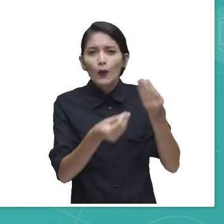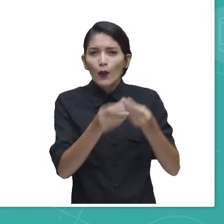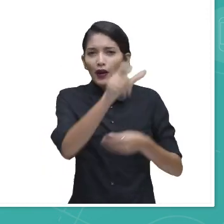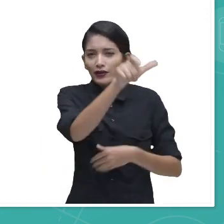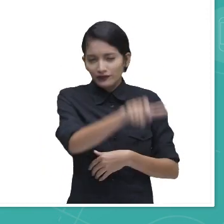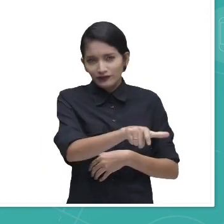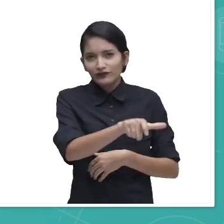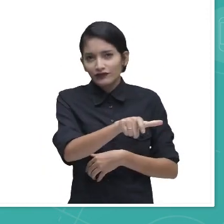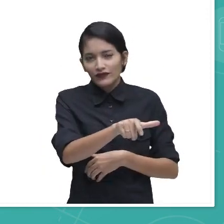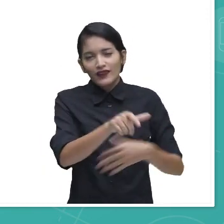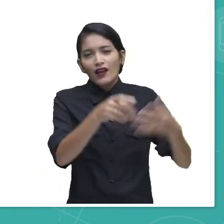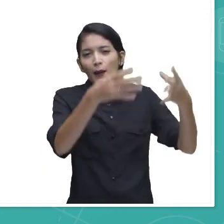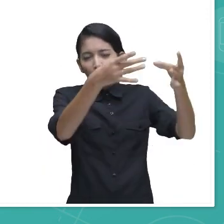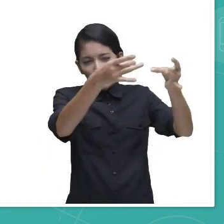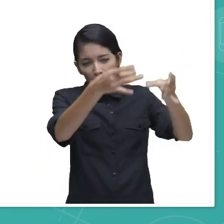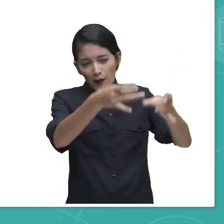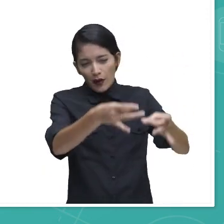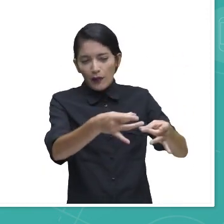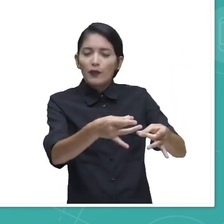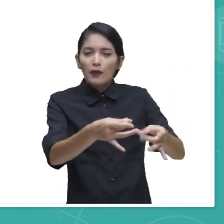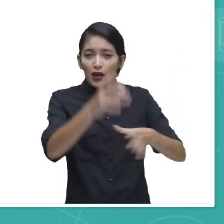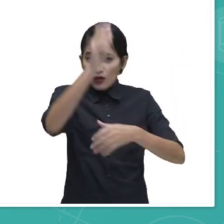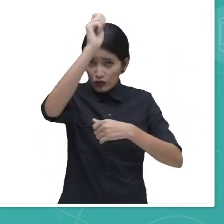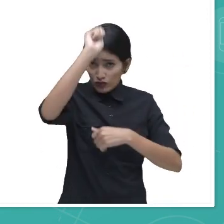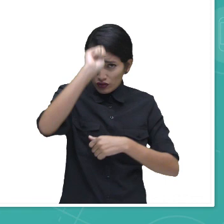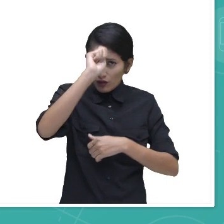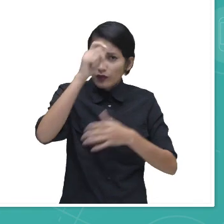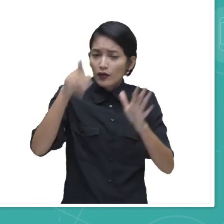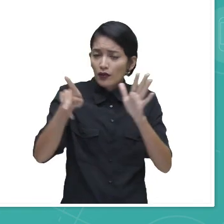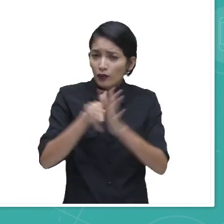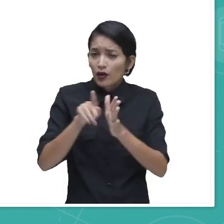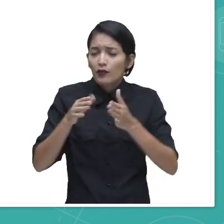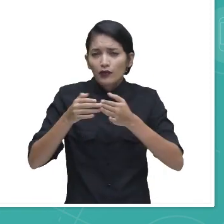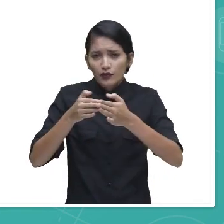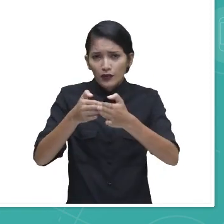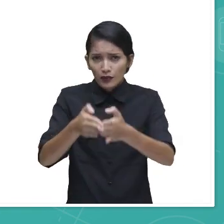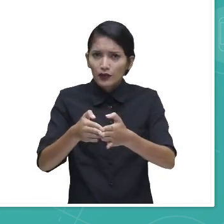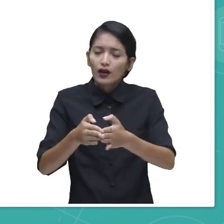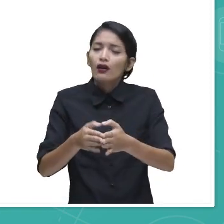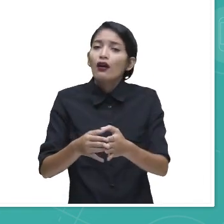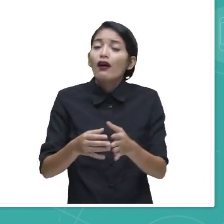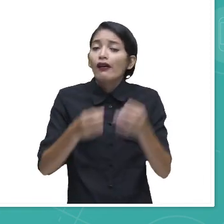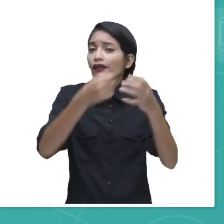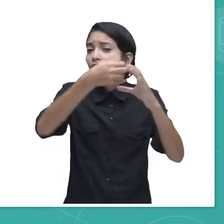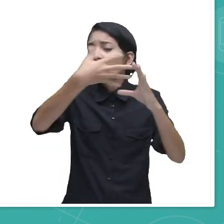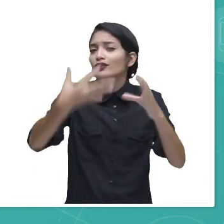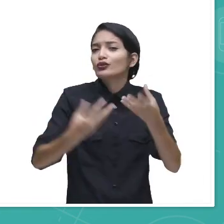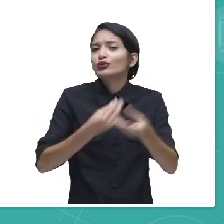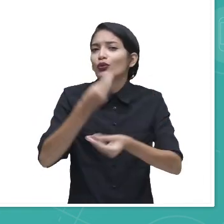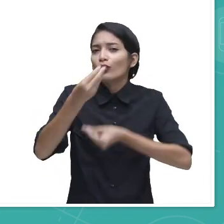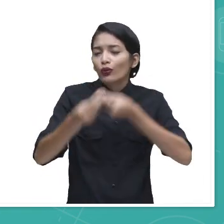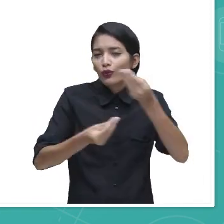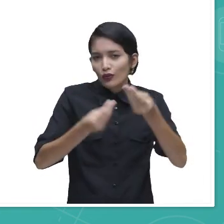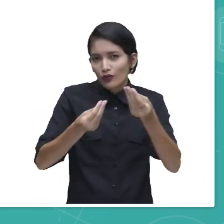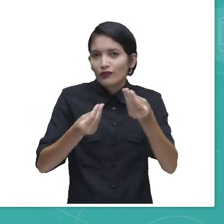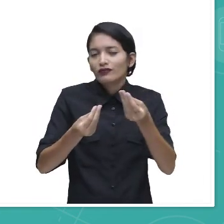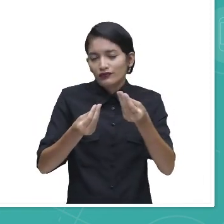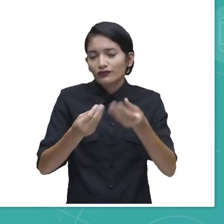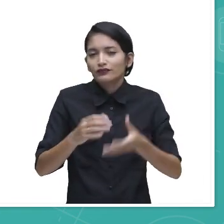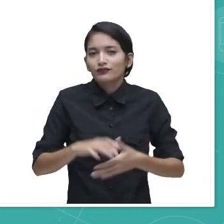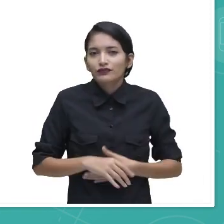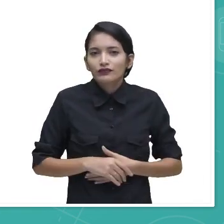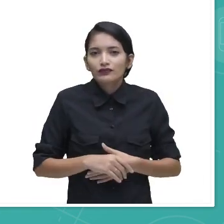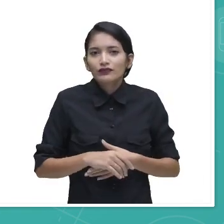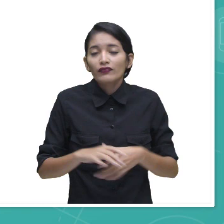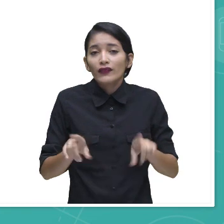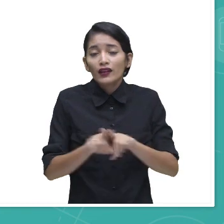pessoa. Os detalhes da roupa, o chapéu de marinheiro, né? Então, tá dando a característica de como é esse chapéu. O